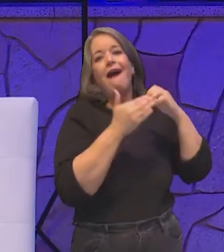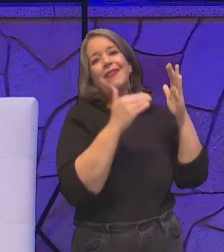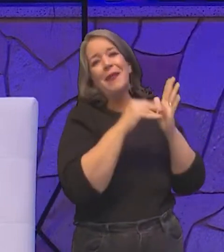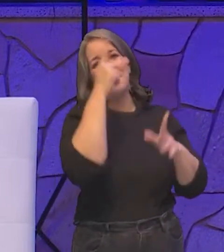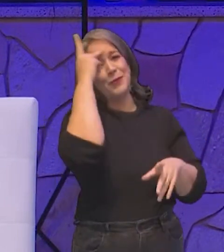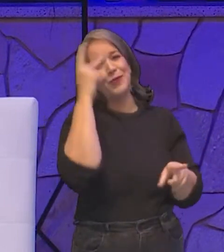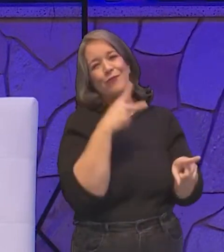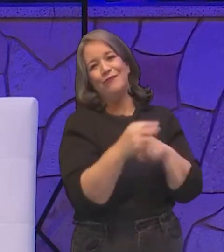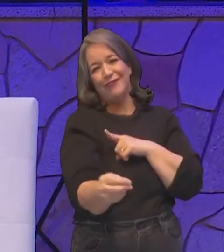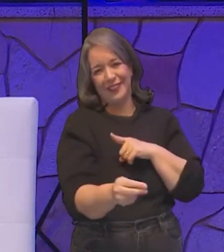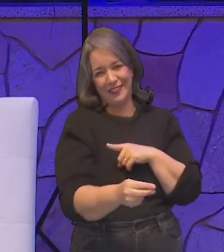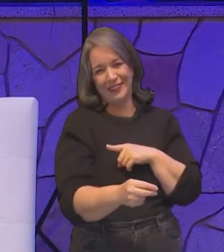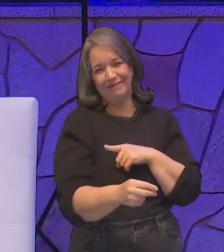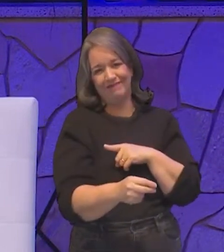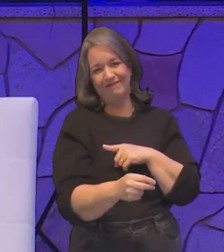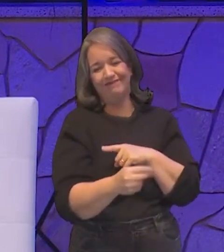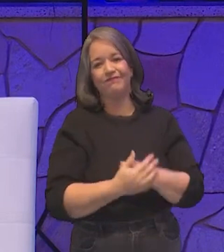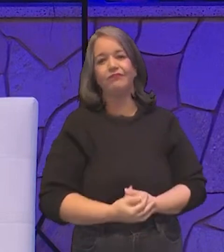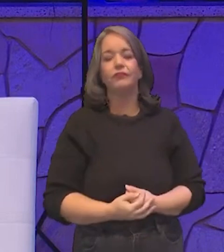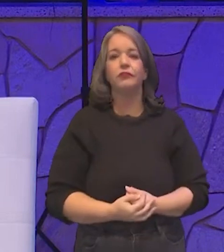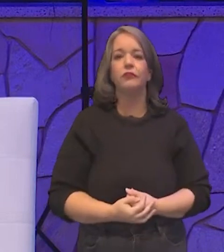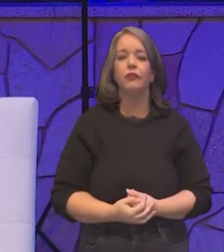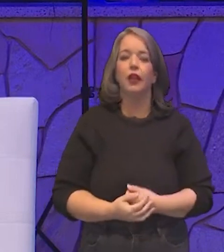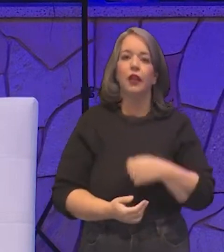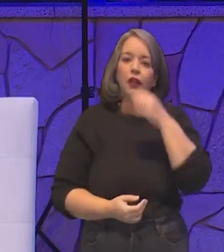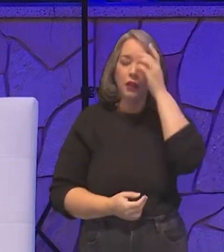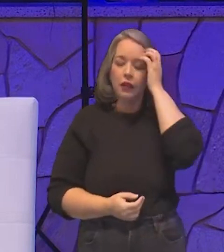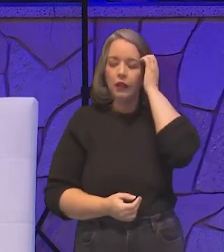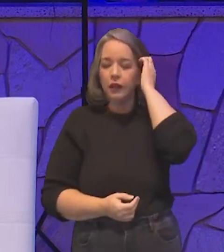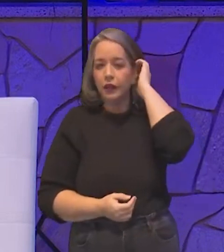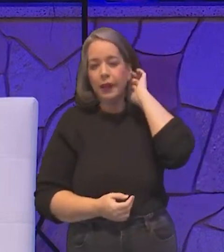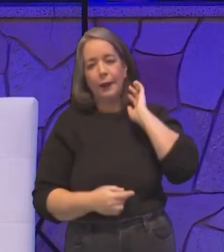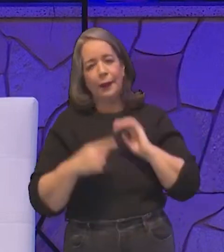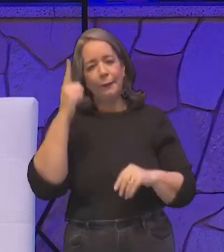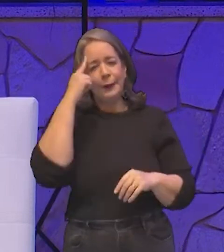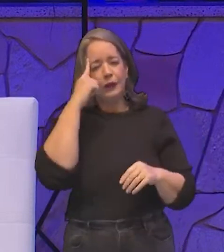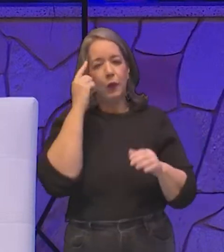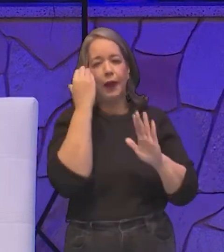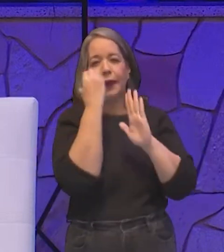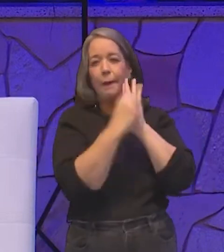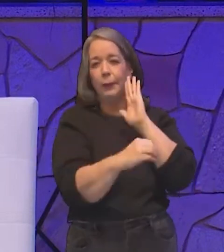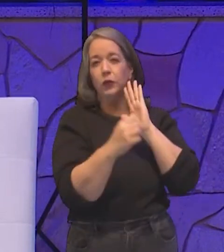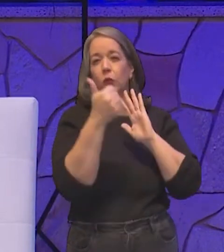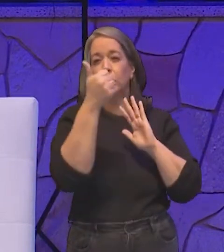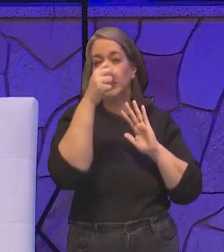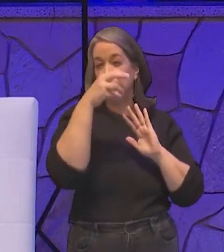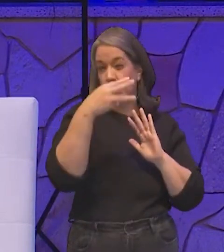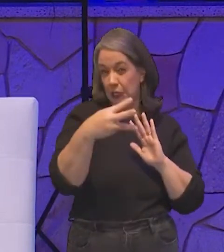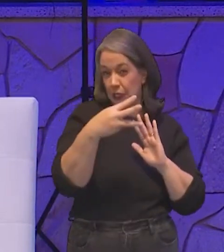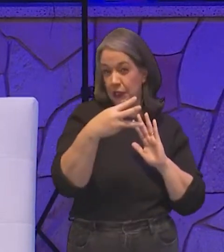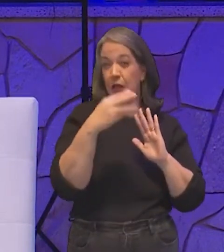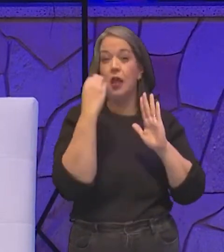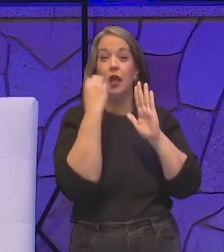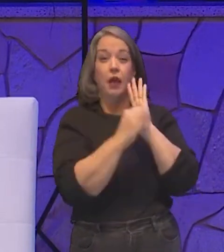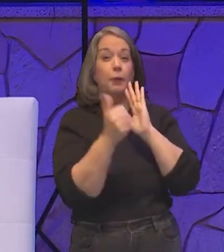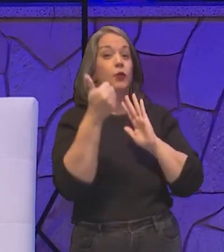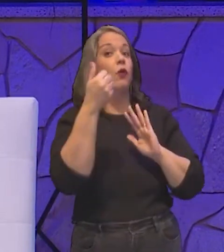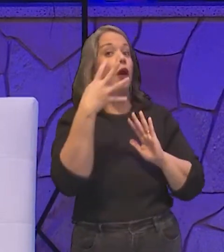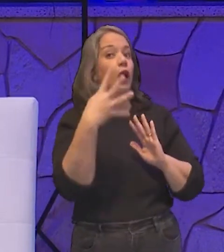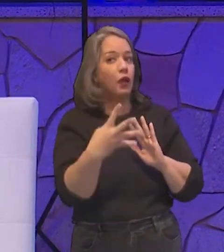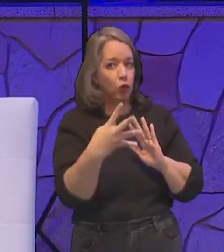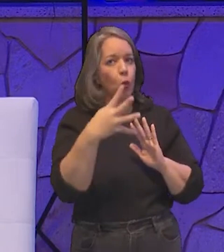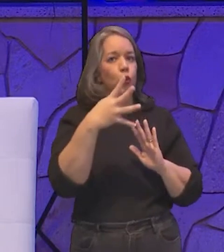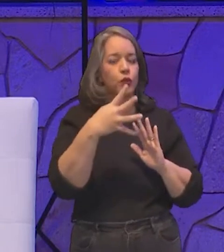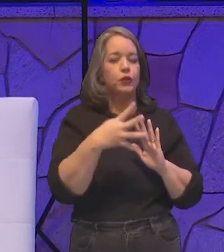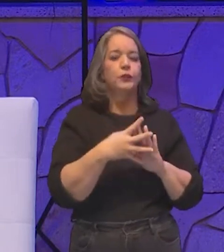dificuldade. E se você for ver o capítulo 13, o capítulo 14, eles falam de coisas semelhantes. Eu